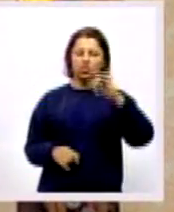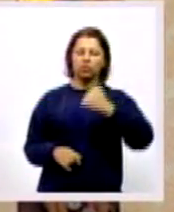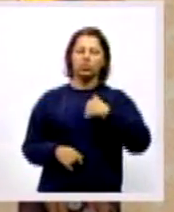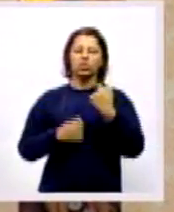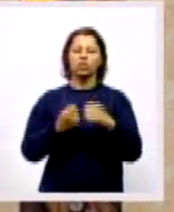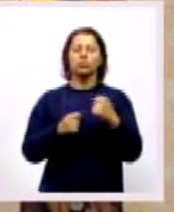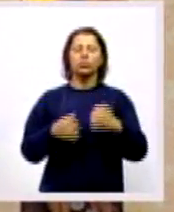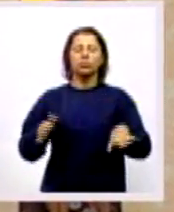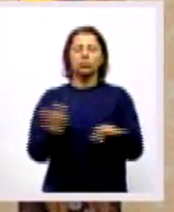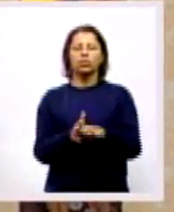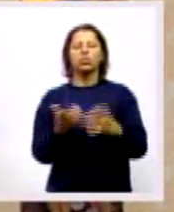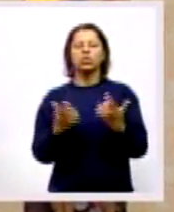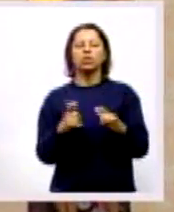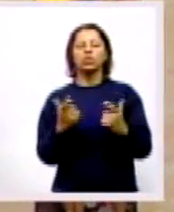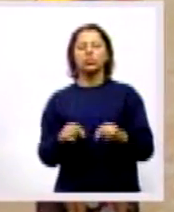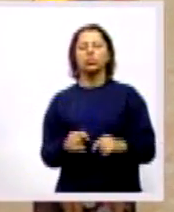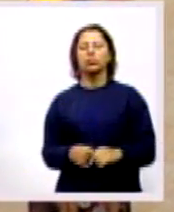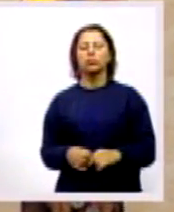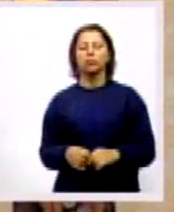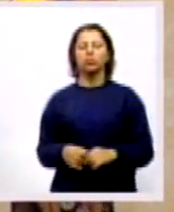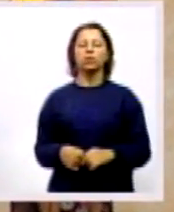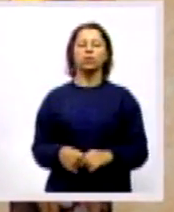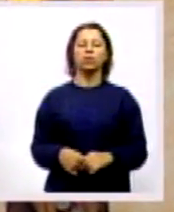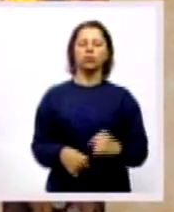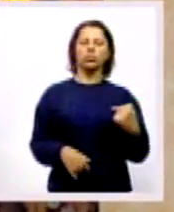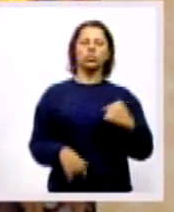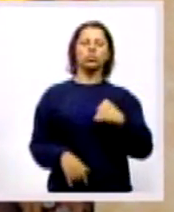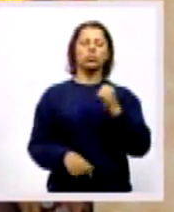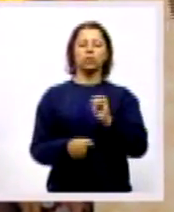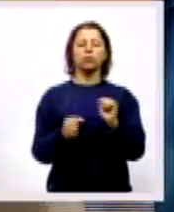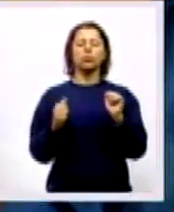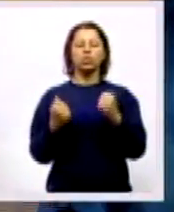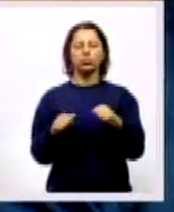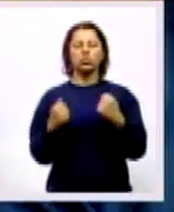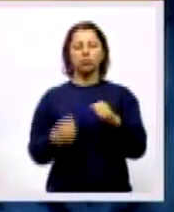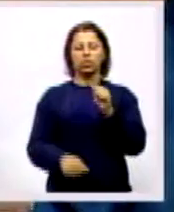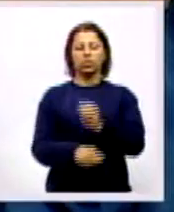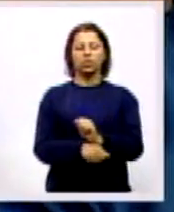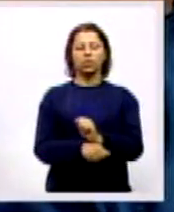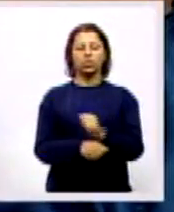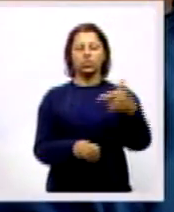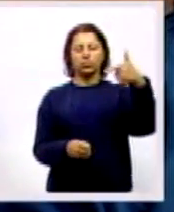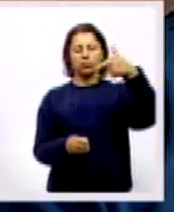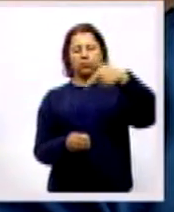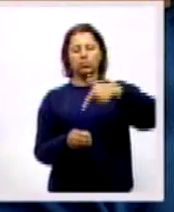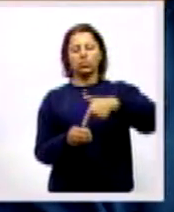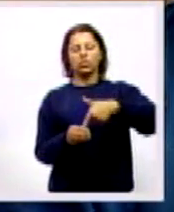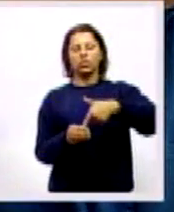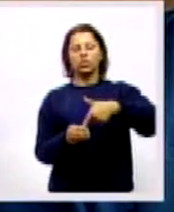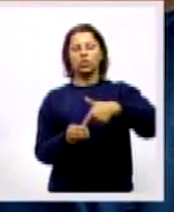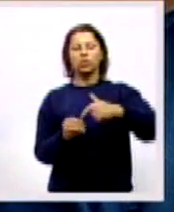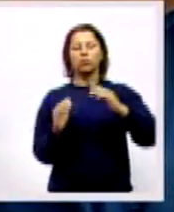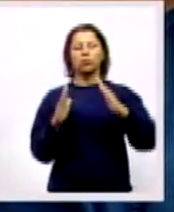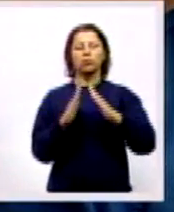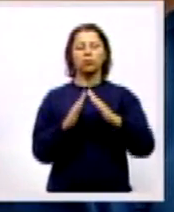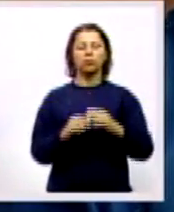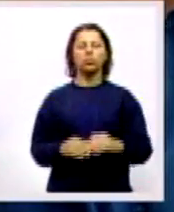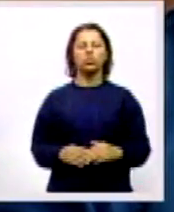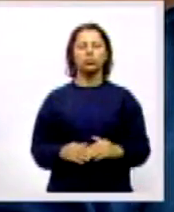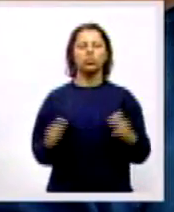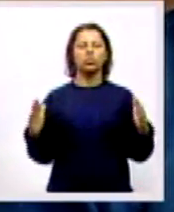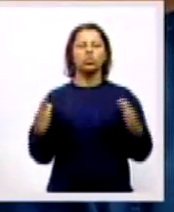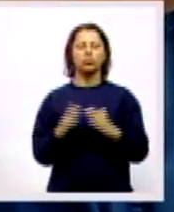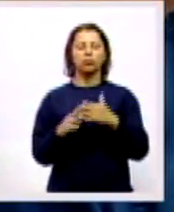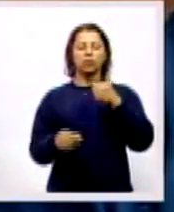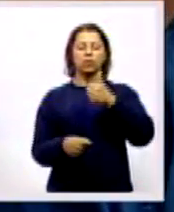preciso chegar em tal lugar. Eu tenho que parar num posto de gasolina, o bendito do posto é sempre o lugar. Eles acham que a gente vai abastecer, você